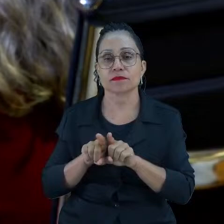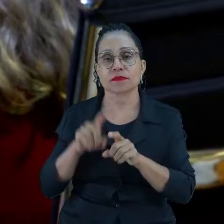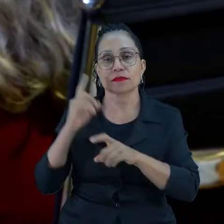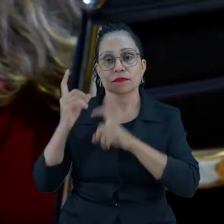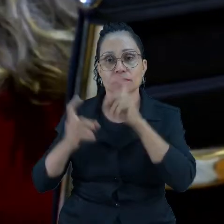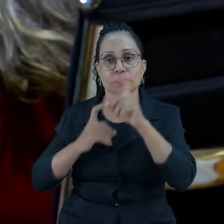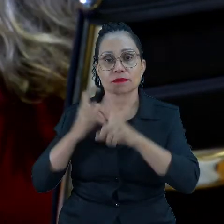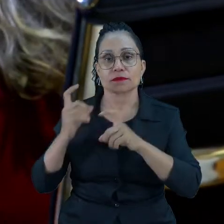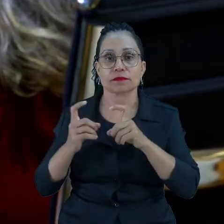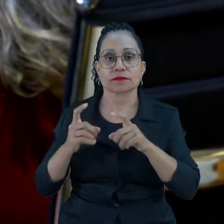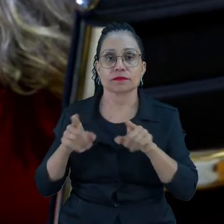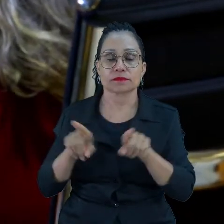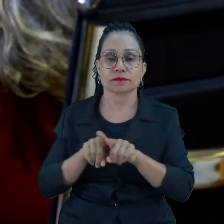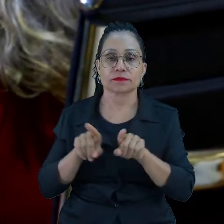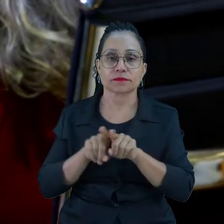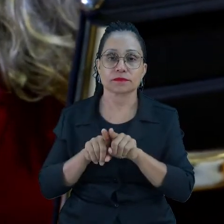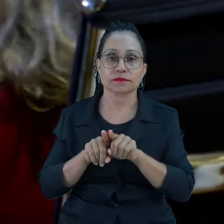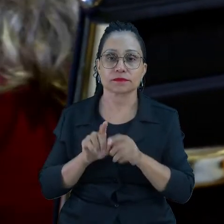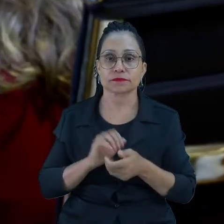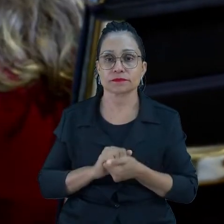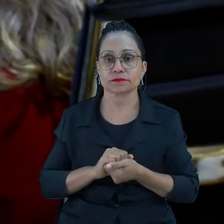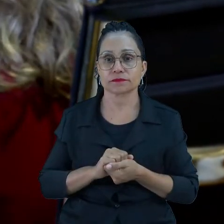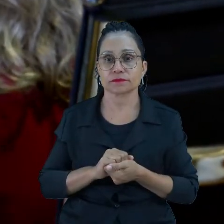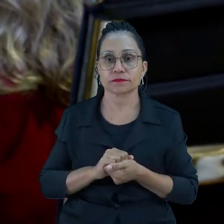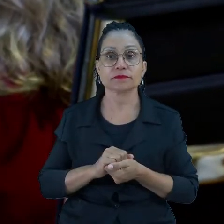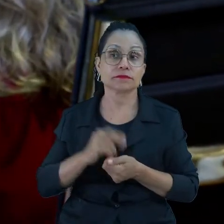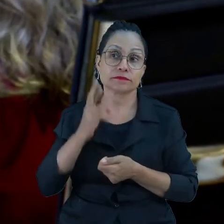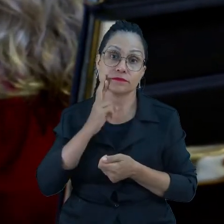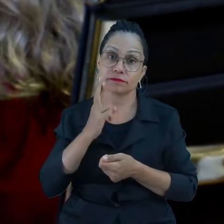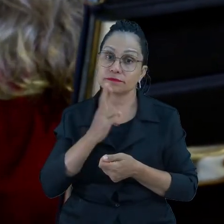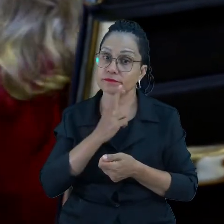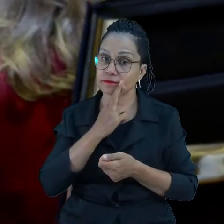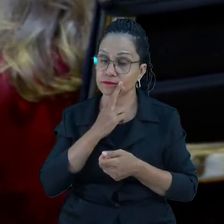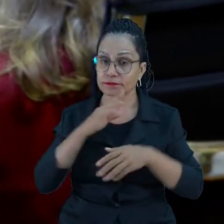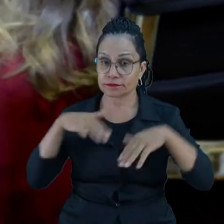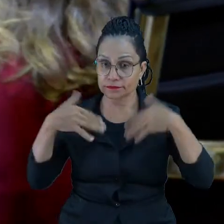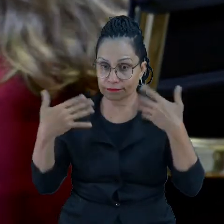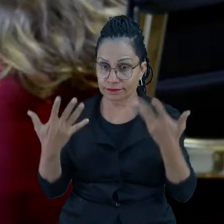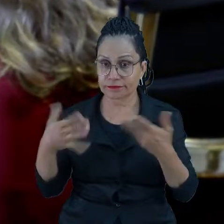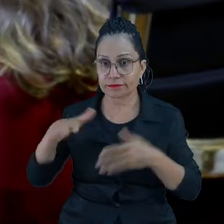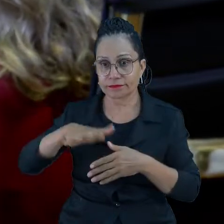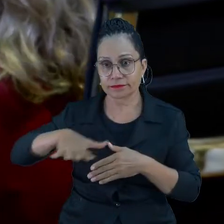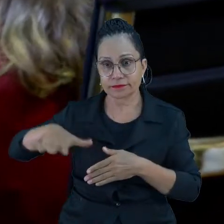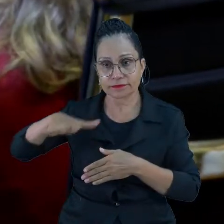preocupação. E como o Fernando falou, não é um restaurante, né? Então, o nosso ambiente